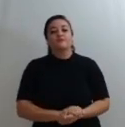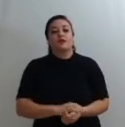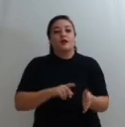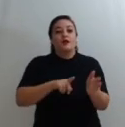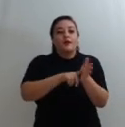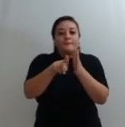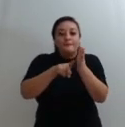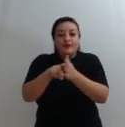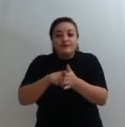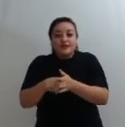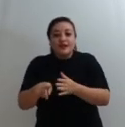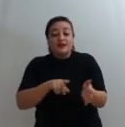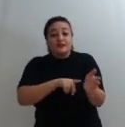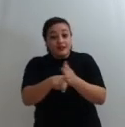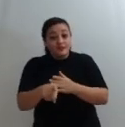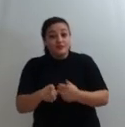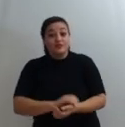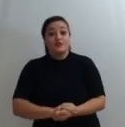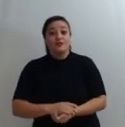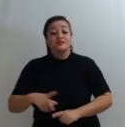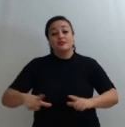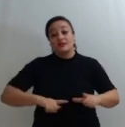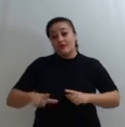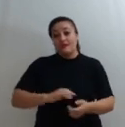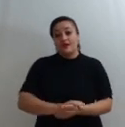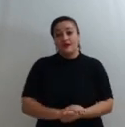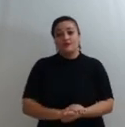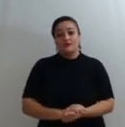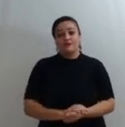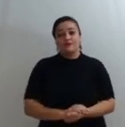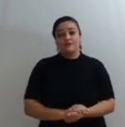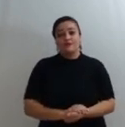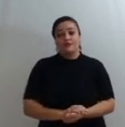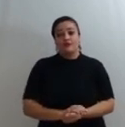questões administrativas desses cartórios